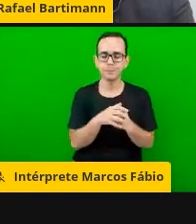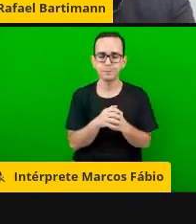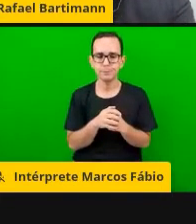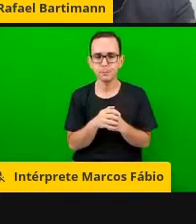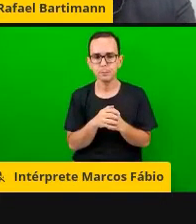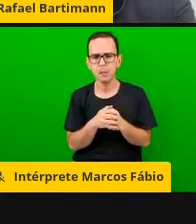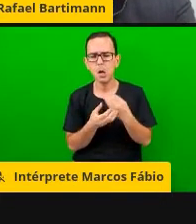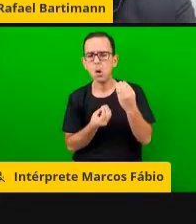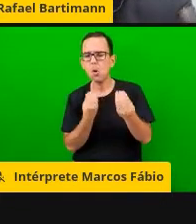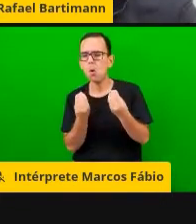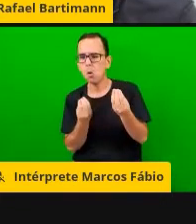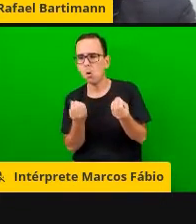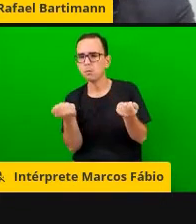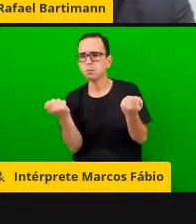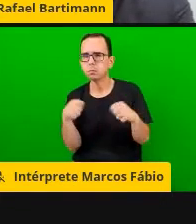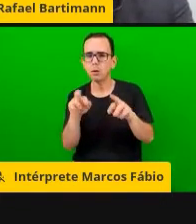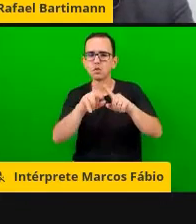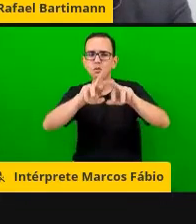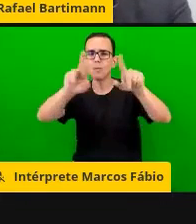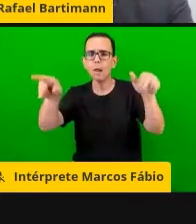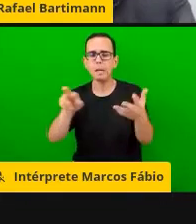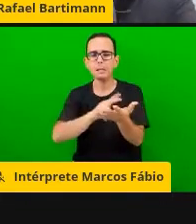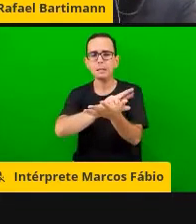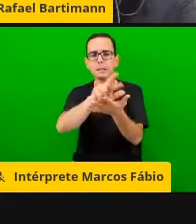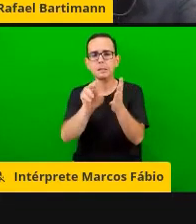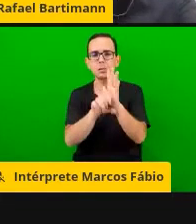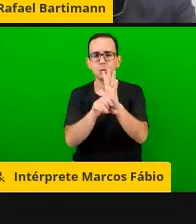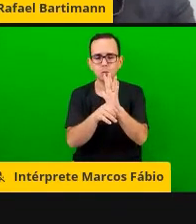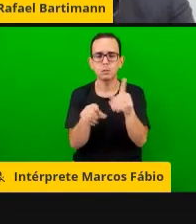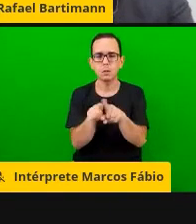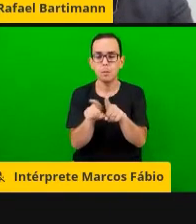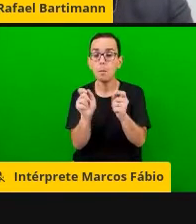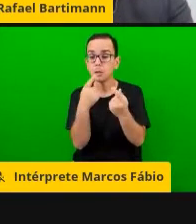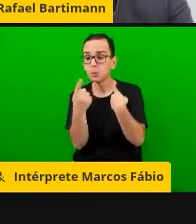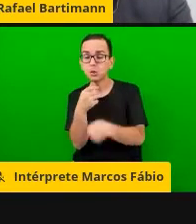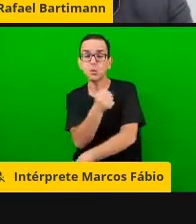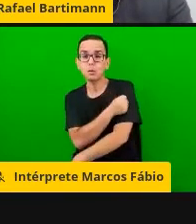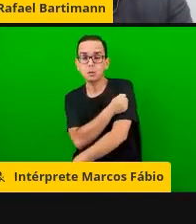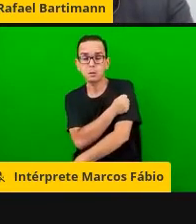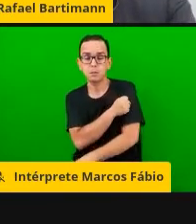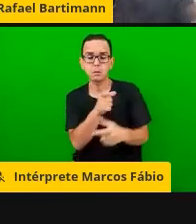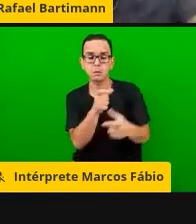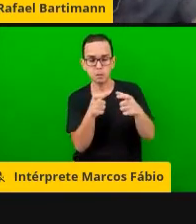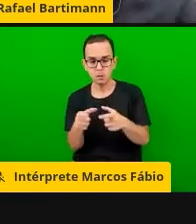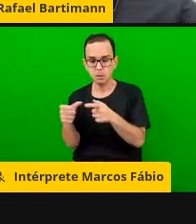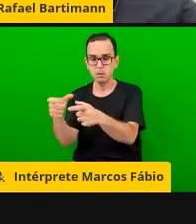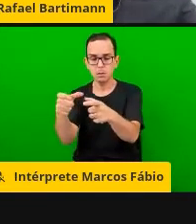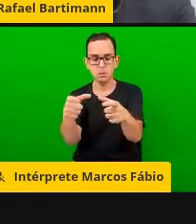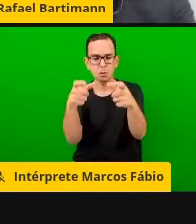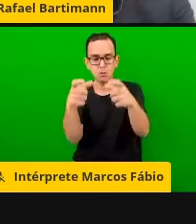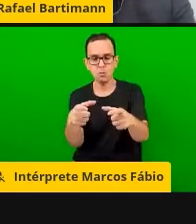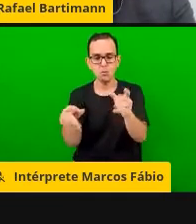aplicar nos diferentes contextos, dos diferentes espaços. Dá para discutir no 8º ano a regionalização do espaço mundial, a